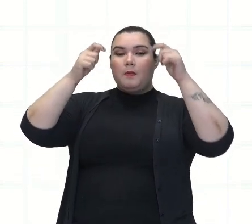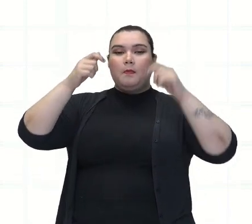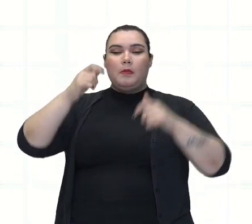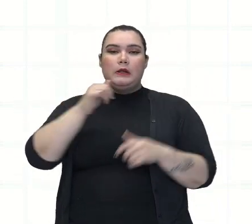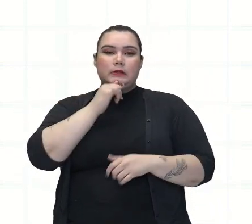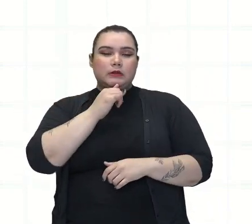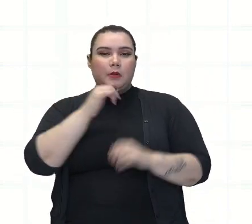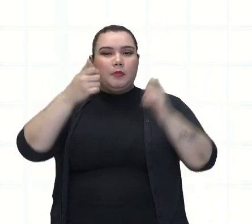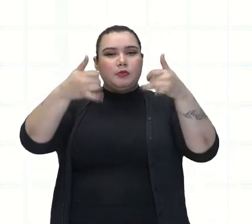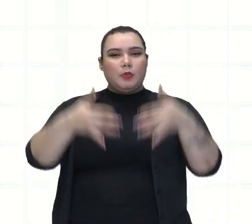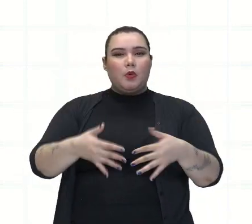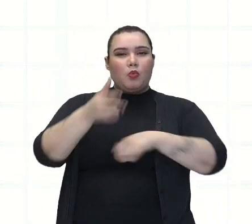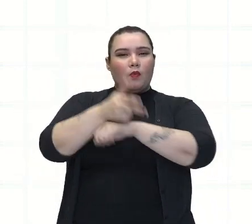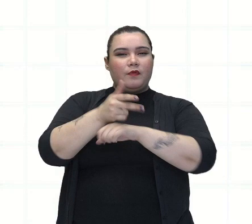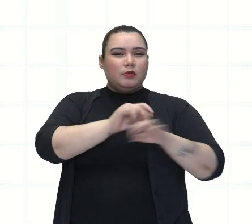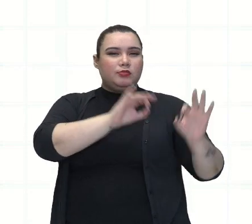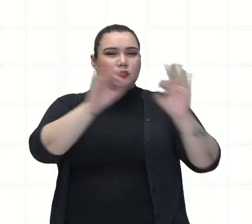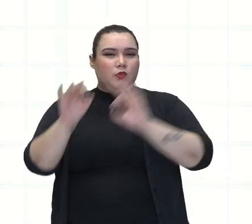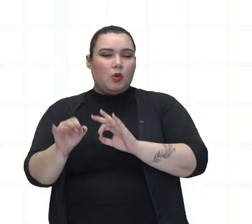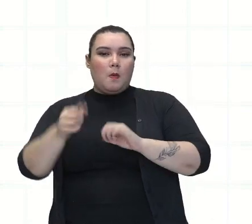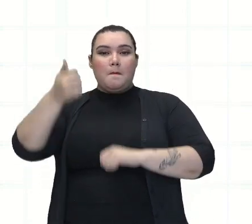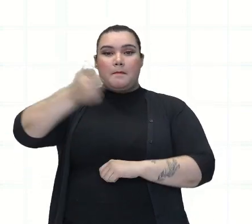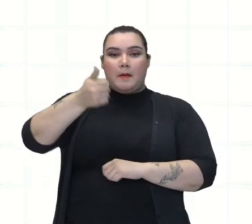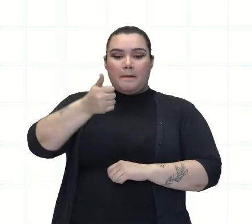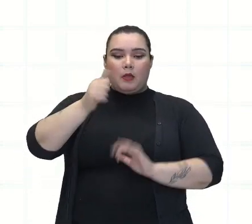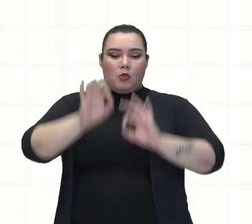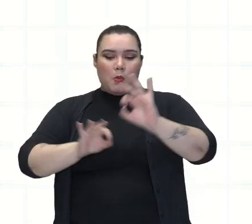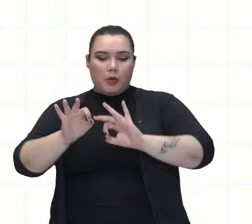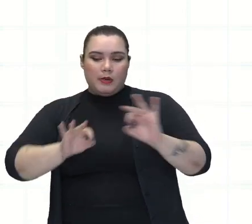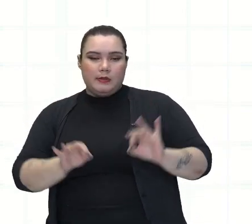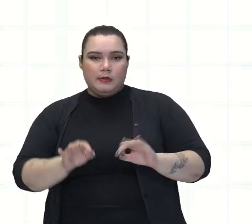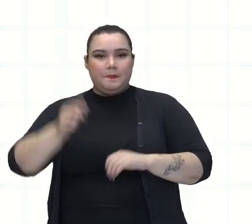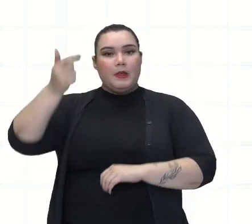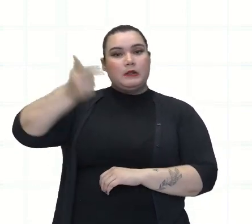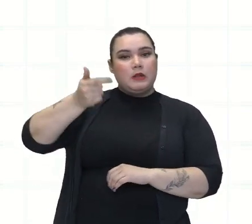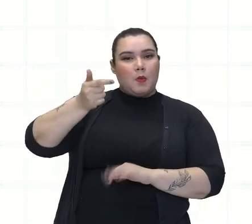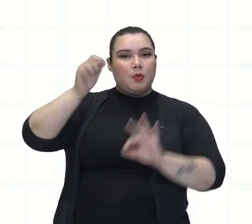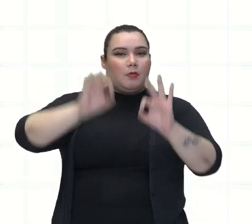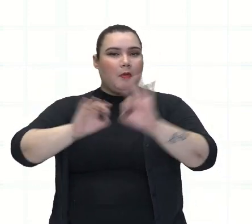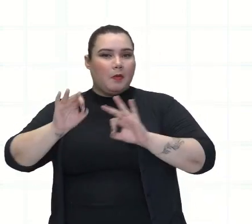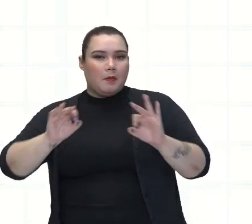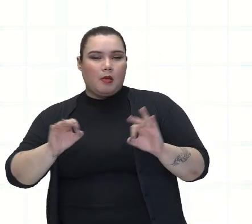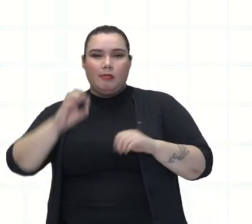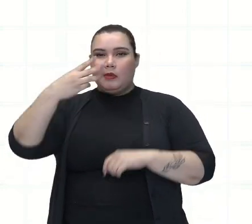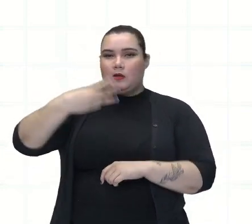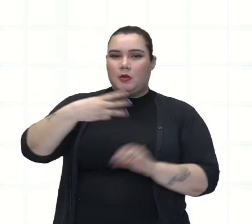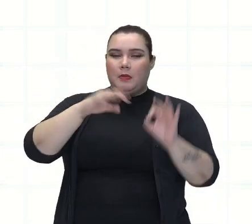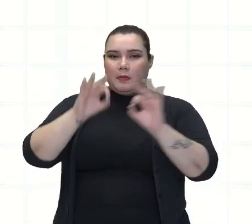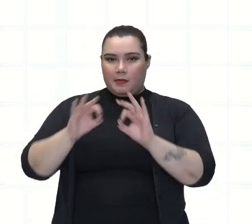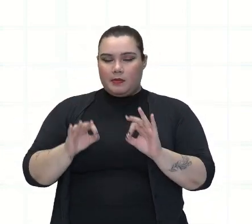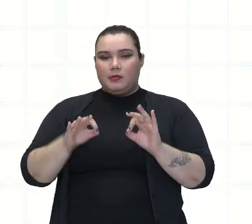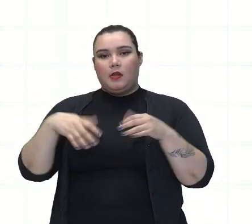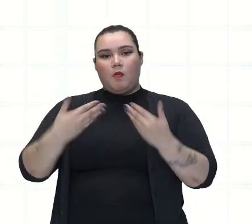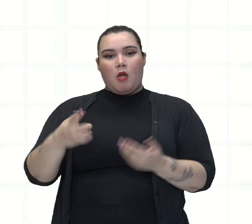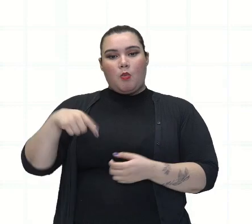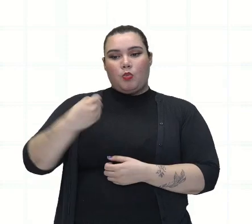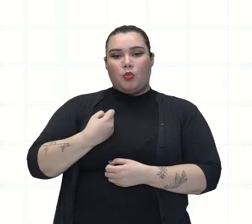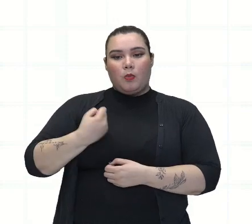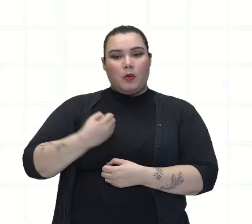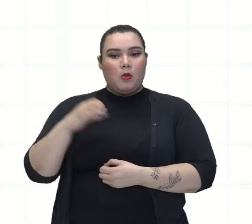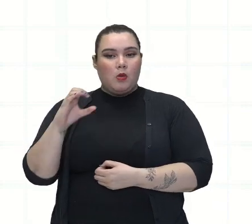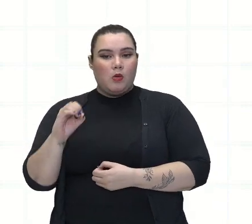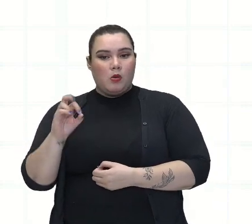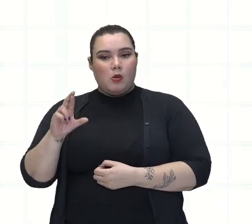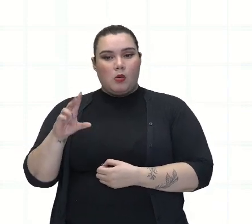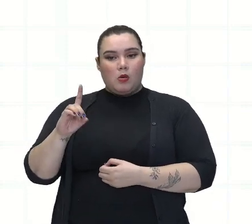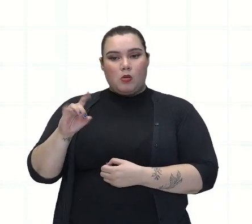1º passo, 2º passo, 3º passo. Então, nesse exemplo, a gente tem os ordinais, certo?